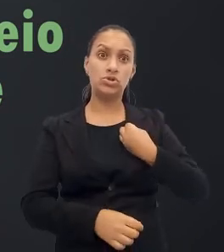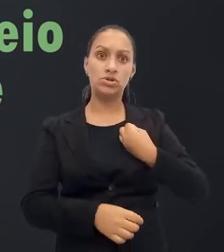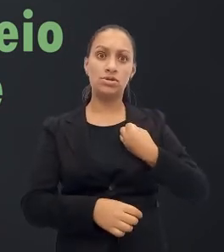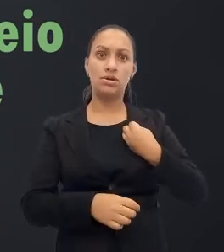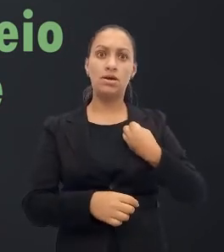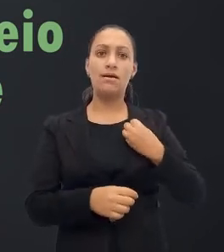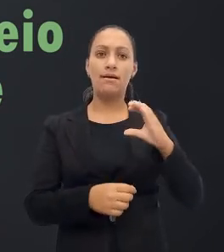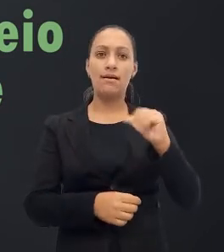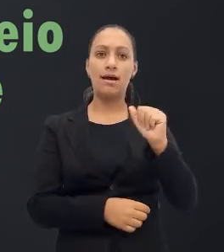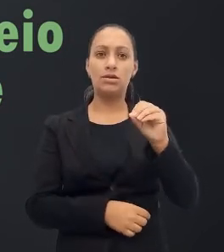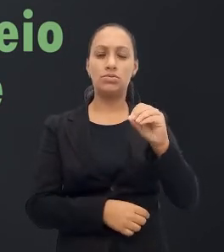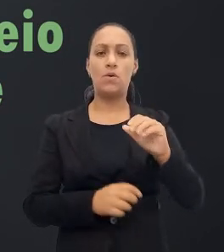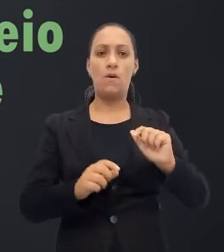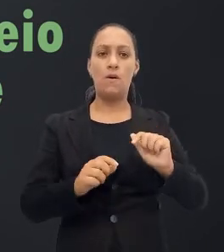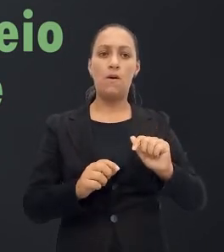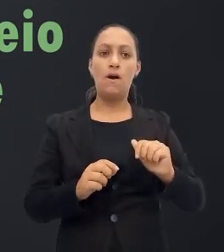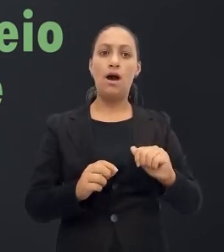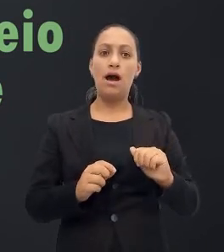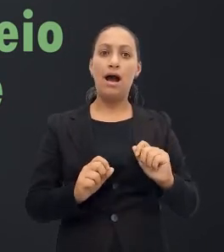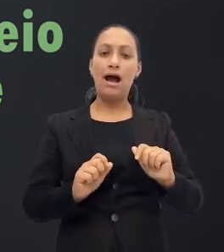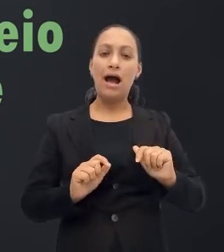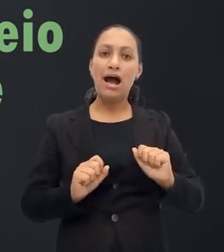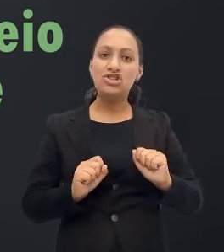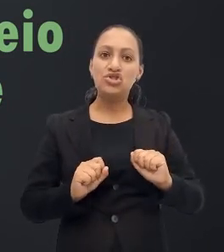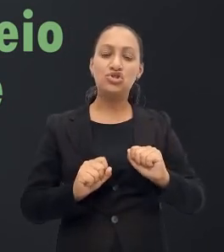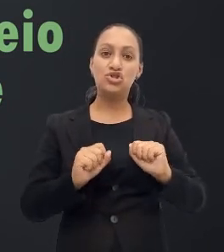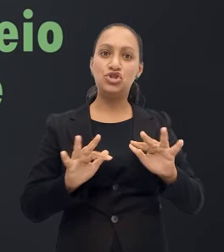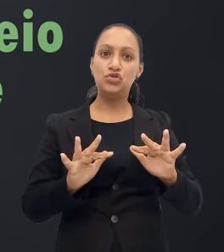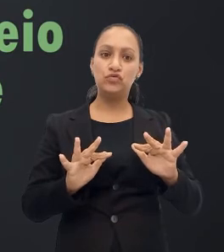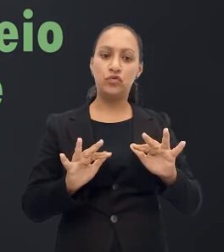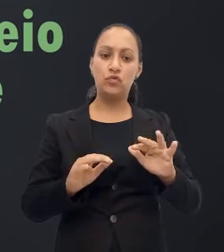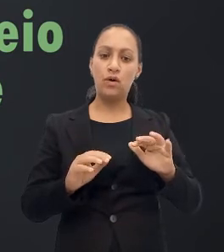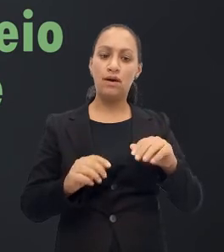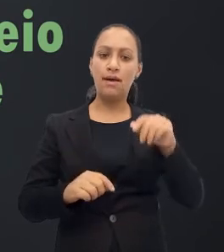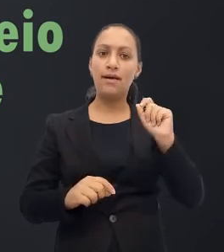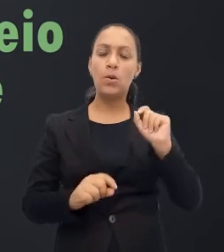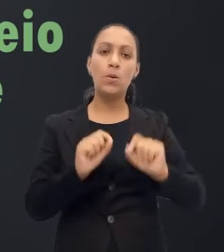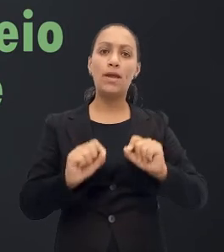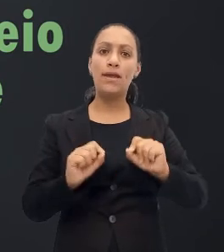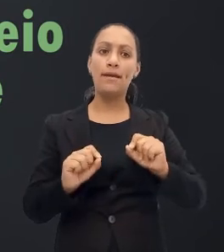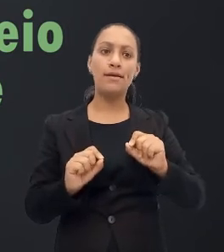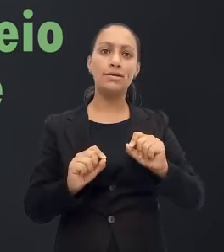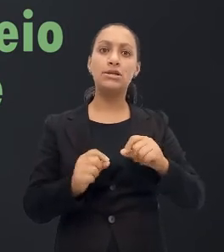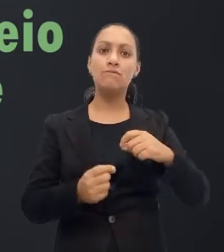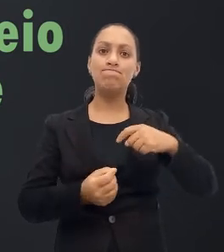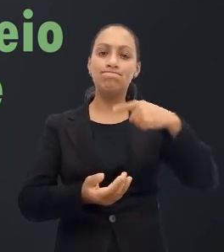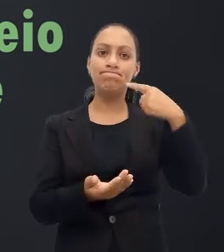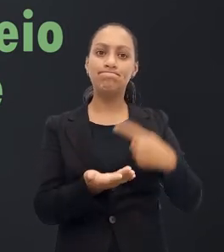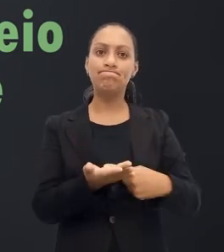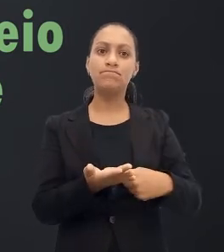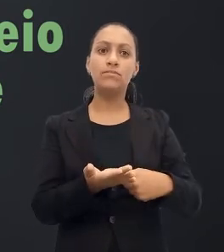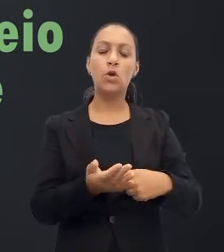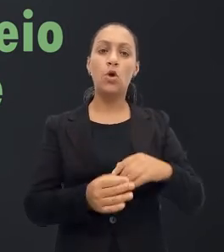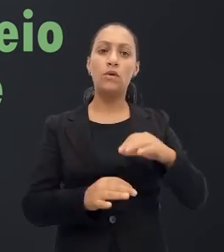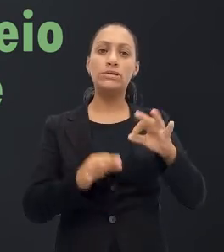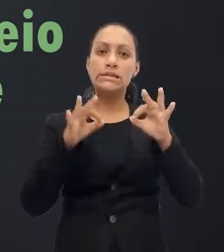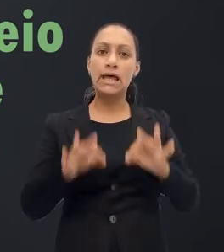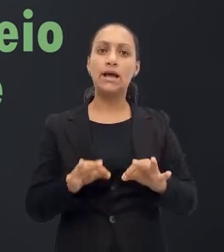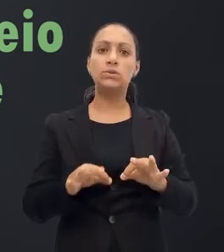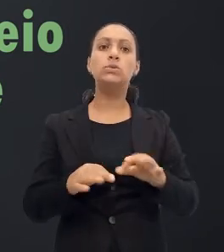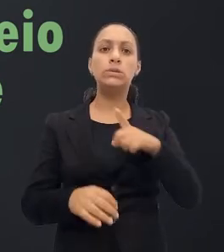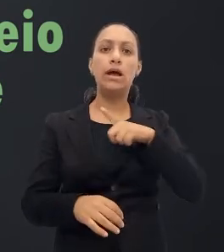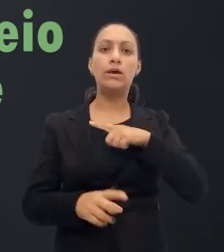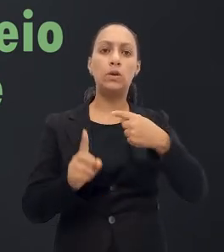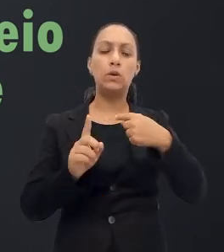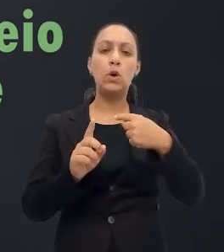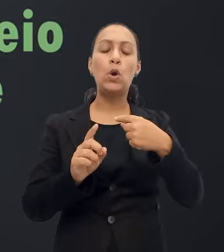20 dias, que confirmados por PCR, né, de pessoas confirmadas Covid-19, com, então, a presença da carga viral no